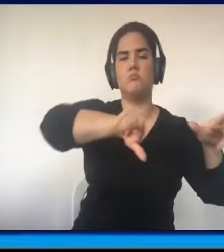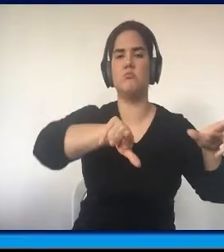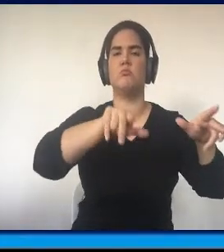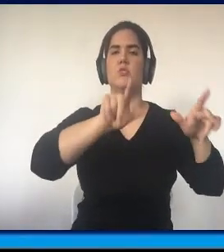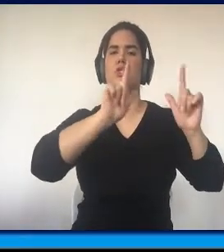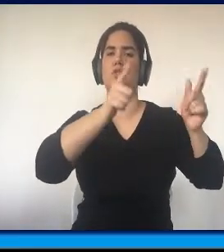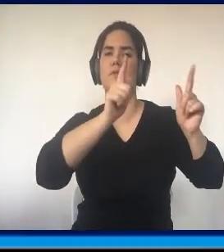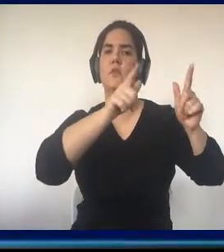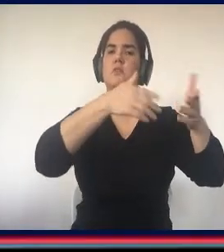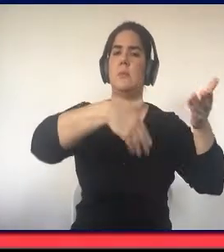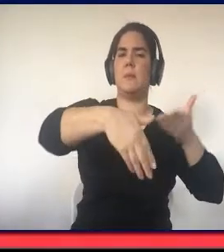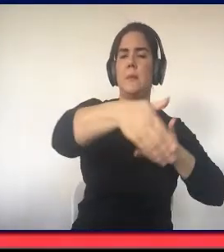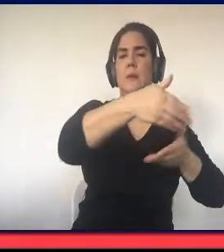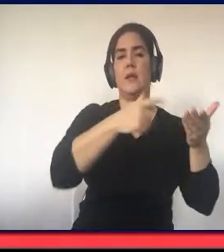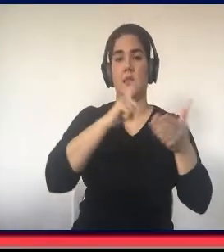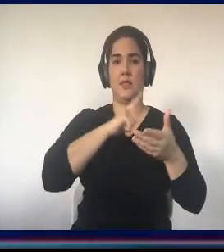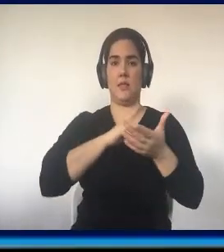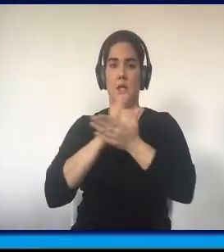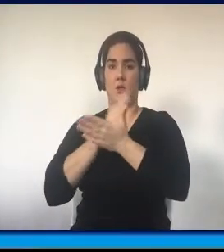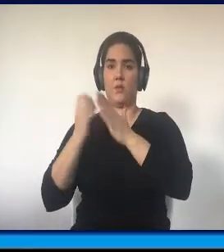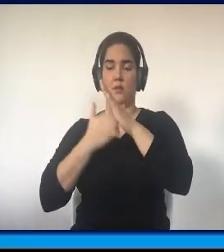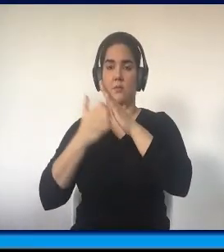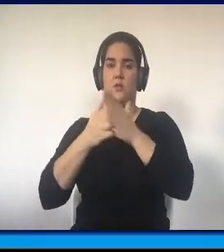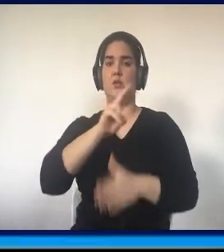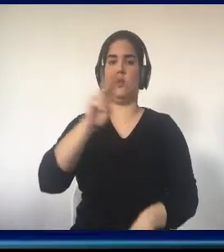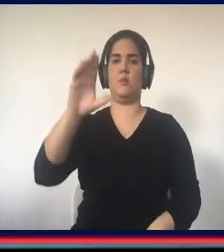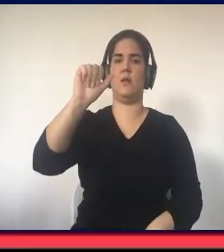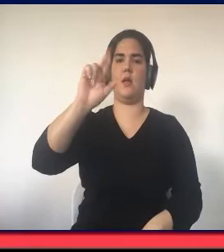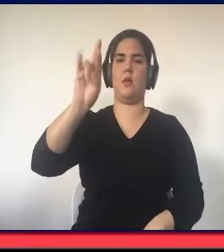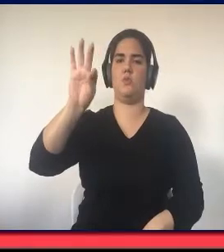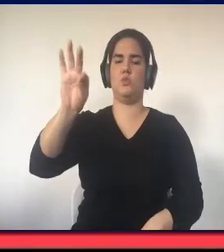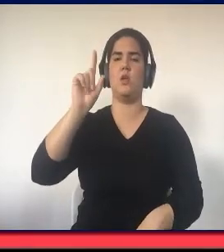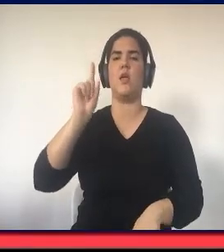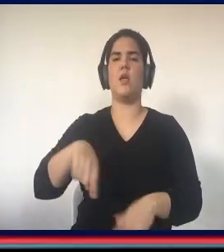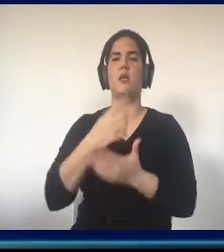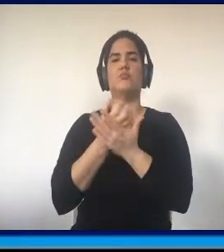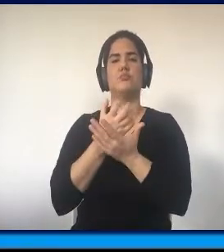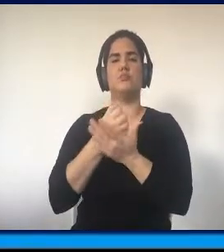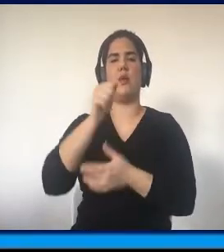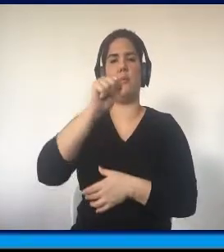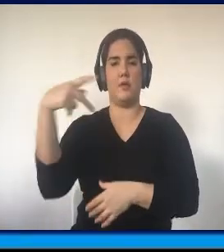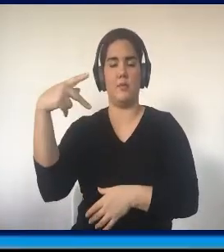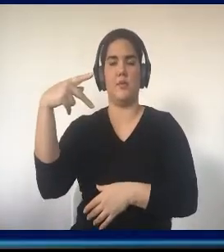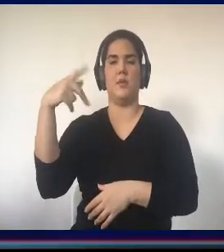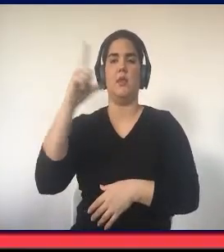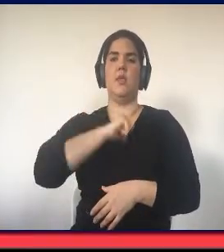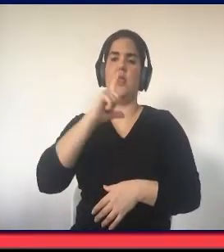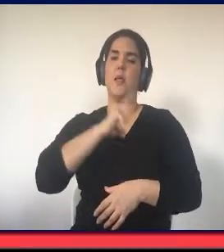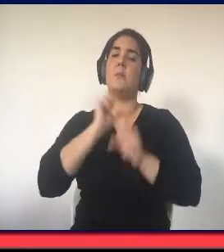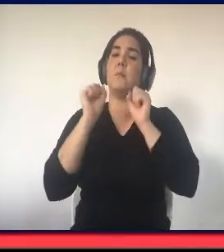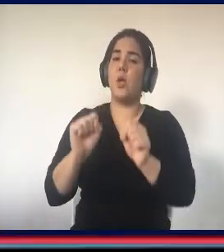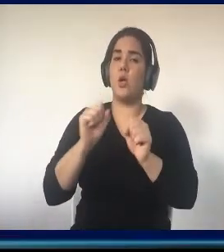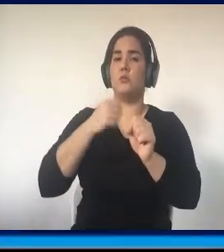lá o jogo Kahoot, né? Que é um aplicativo, um programa que você pode montar o quiz de